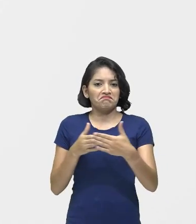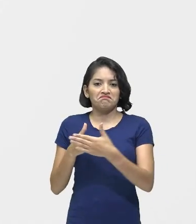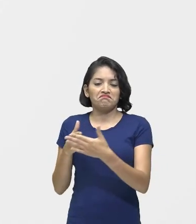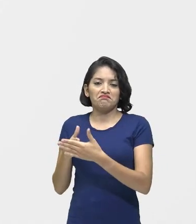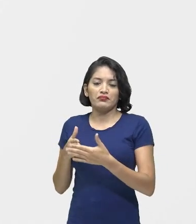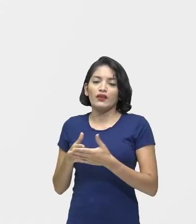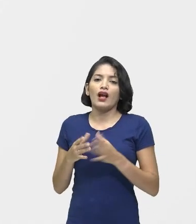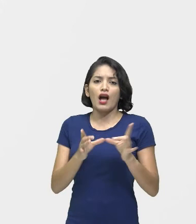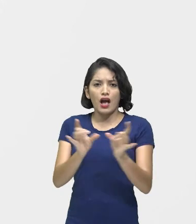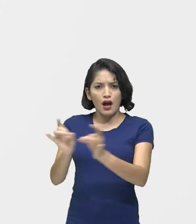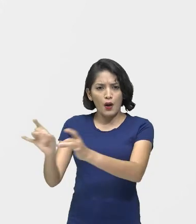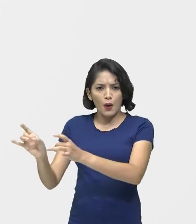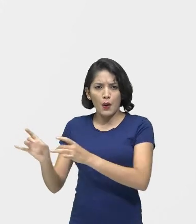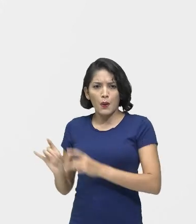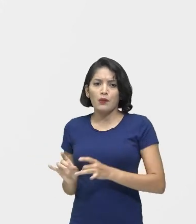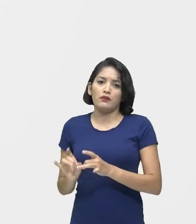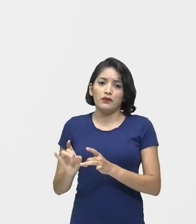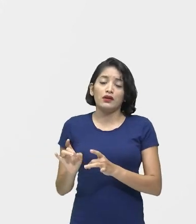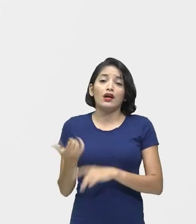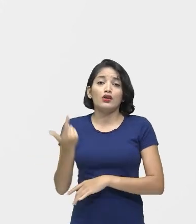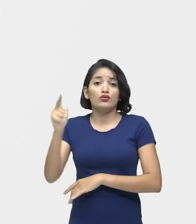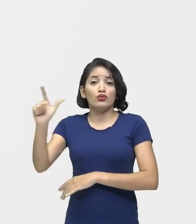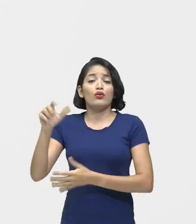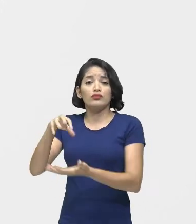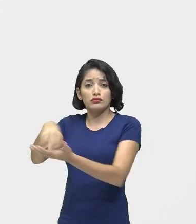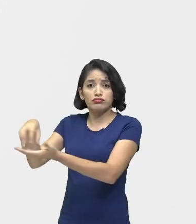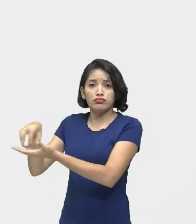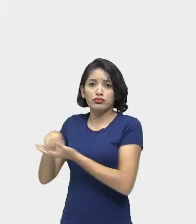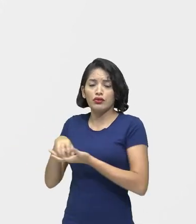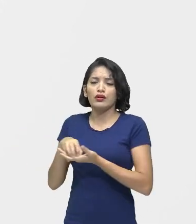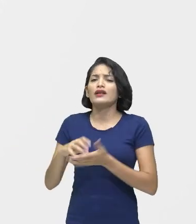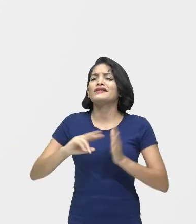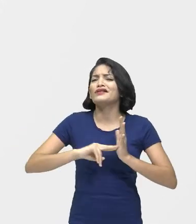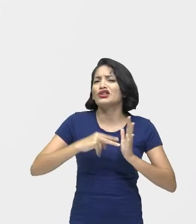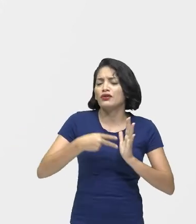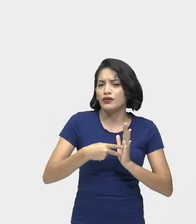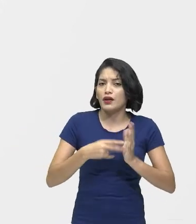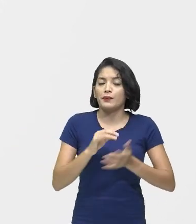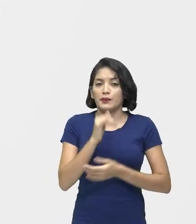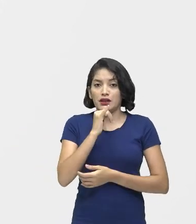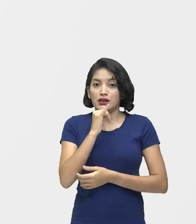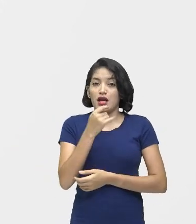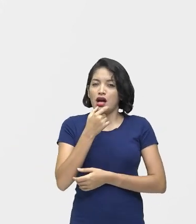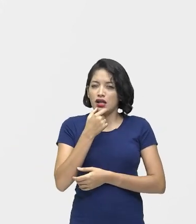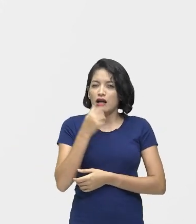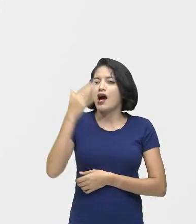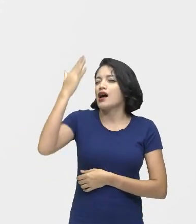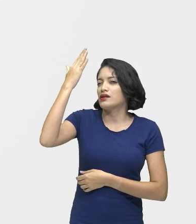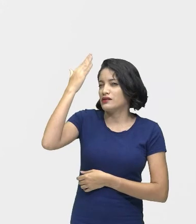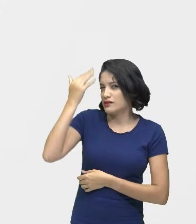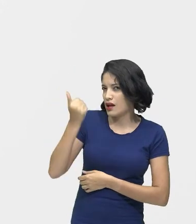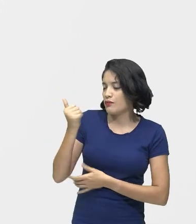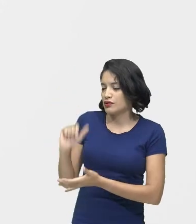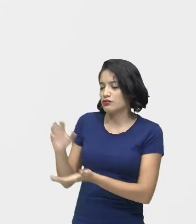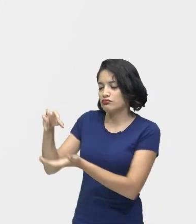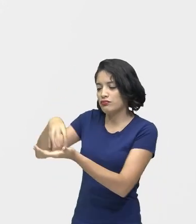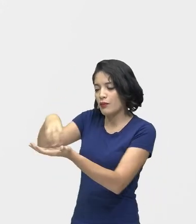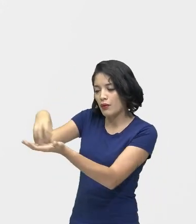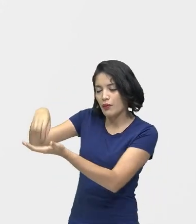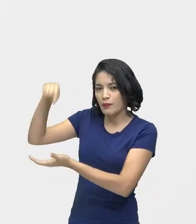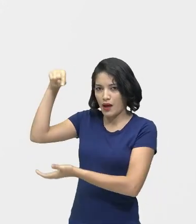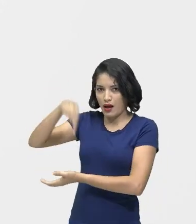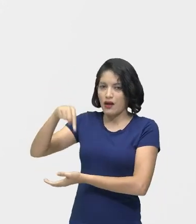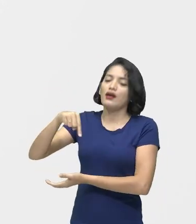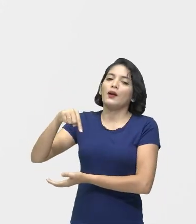o comércio intercolonial, ou seja, os ingleses sabiam que as colônias aqui no